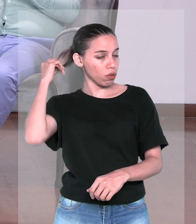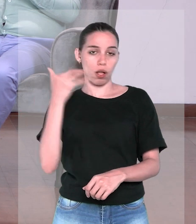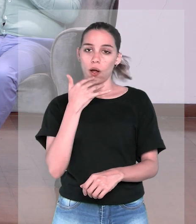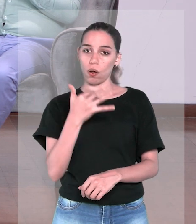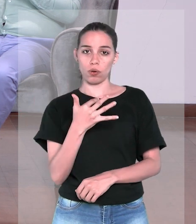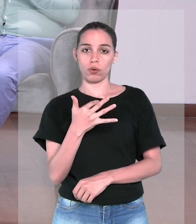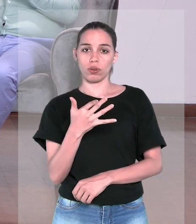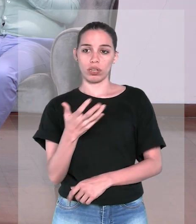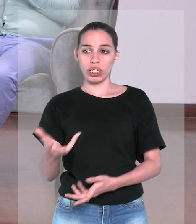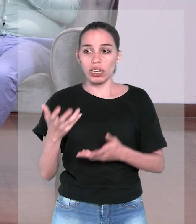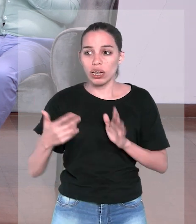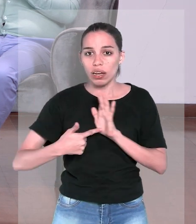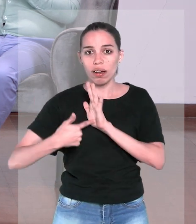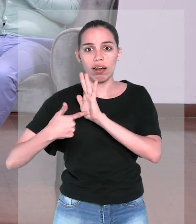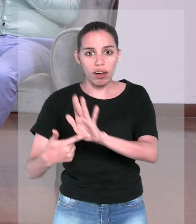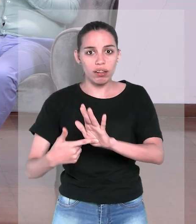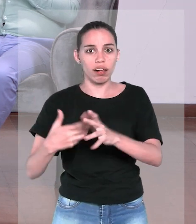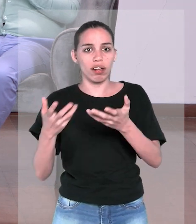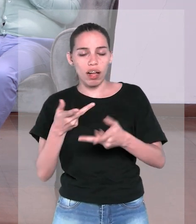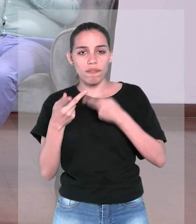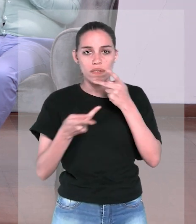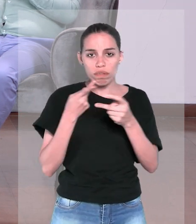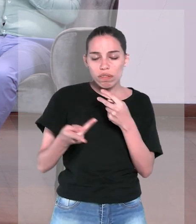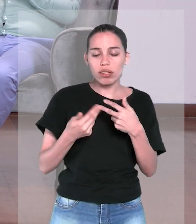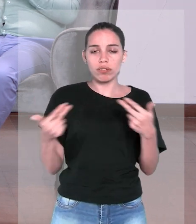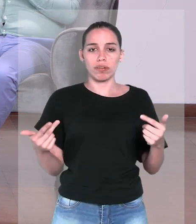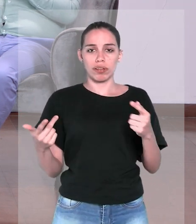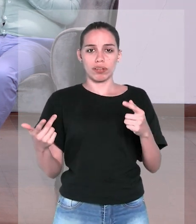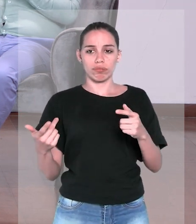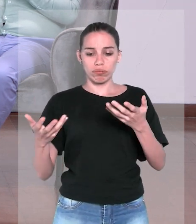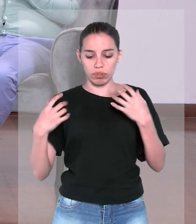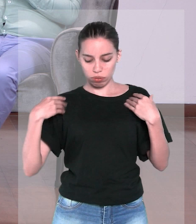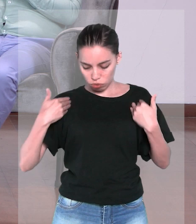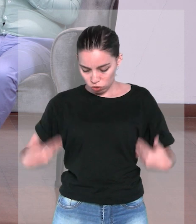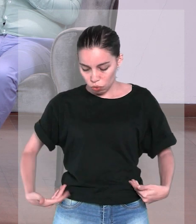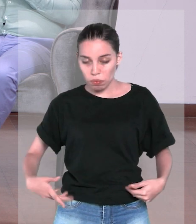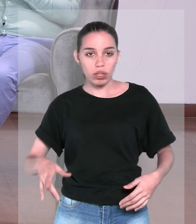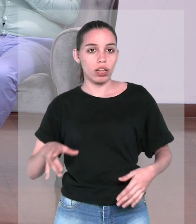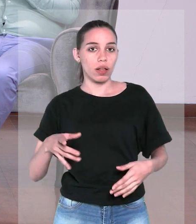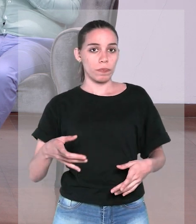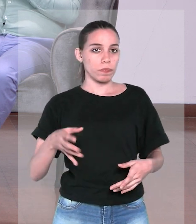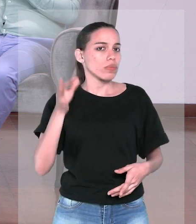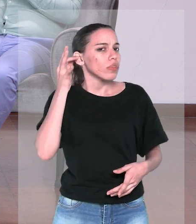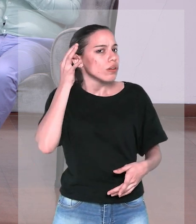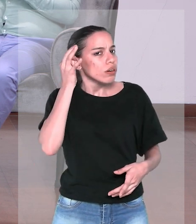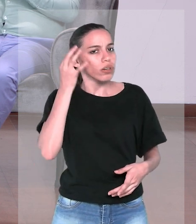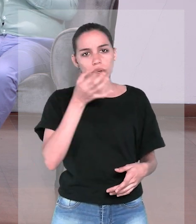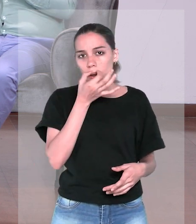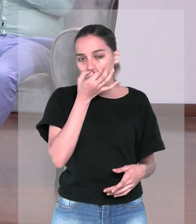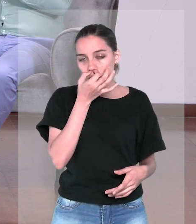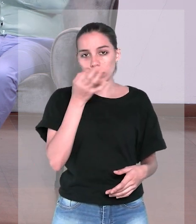respondentes com piercings, com tatuagens, com cabelos coloridos, com marcas no corpo, inscrições no